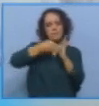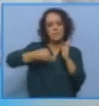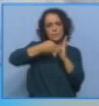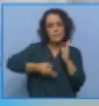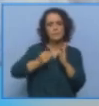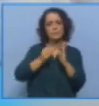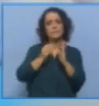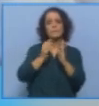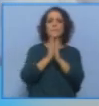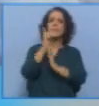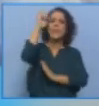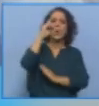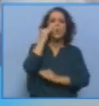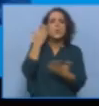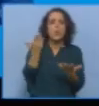o culto a Deus.